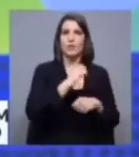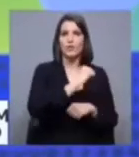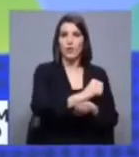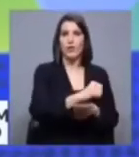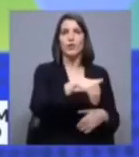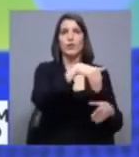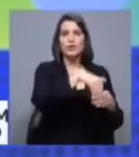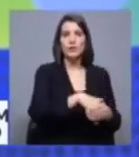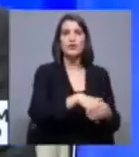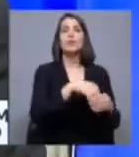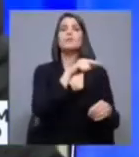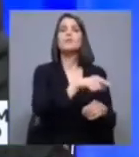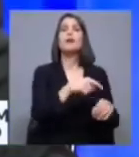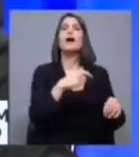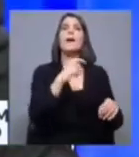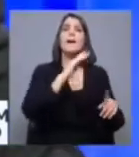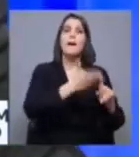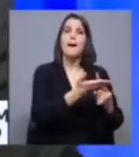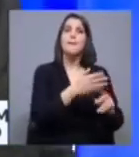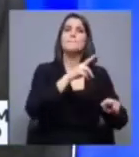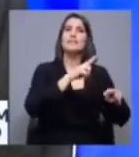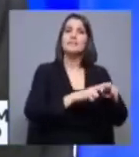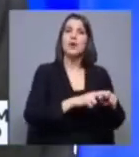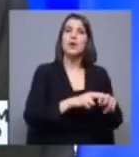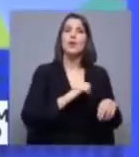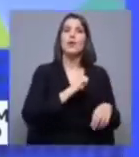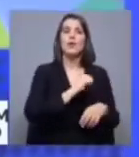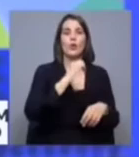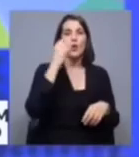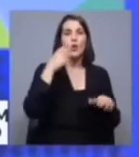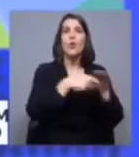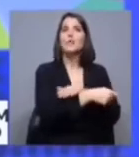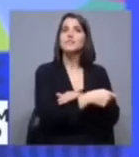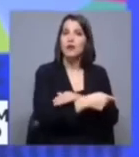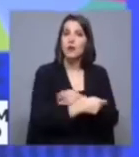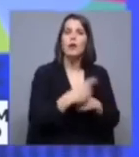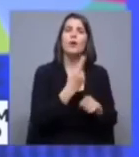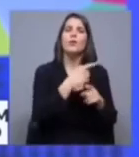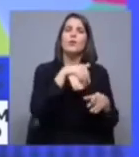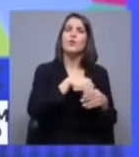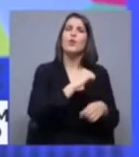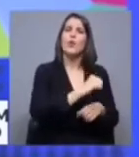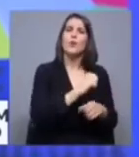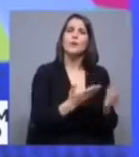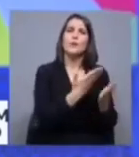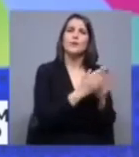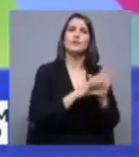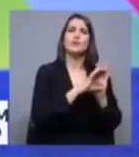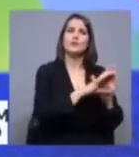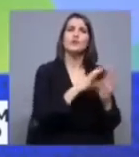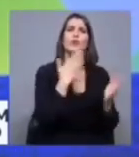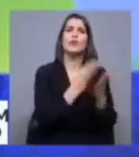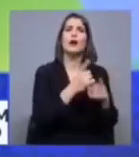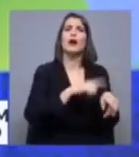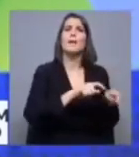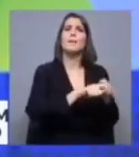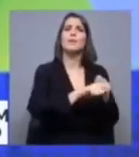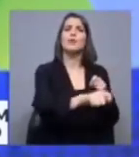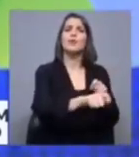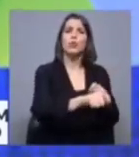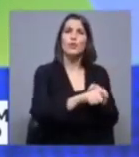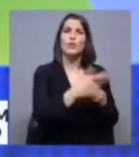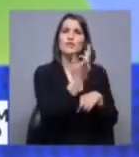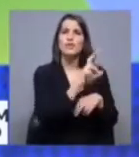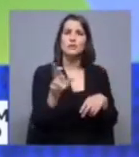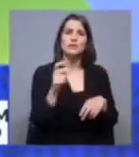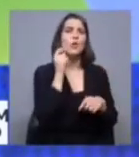aumento das penas por corrupção. Aliás, há uma coisa que a Iniciativa Liberal votou contra e devia explicar aqui hoje. Porque é que votou contra a proposta do Chega, que criava um período de nojo vitalício